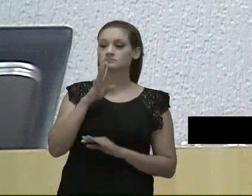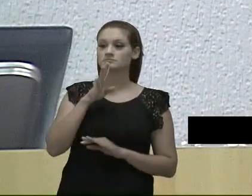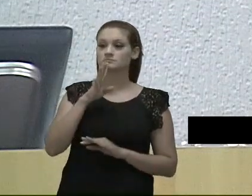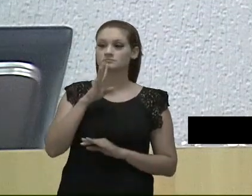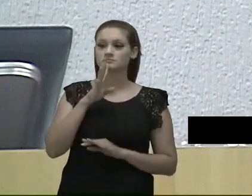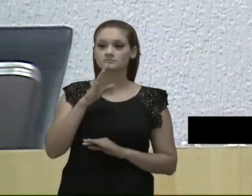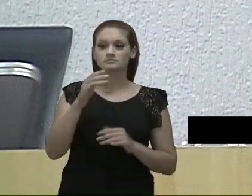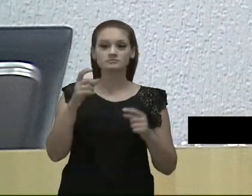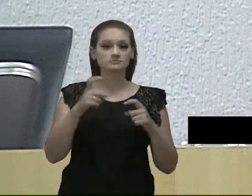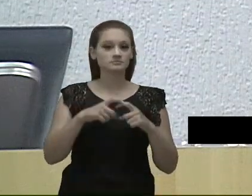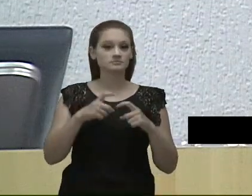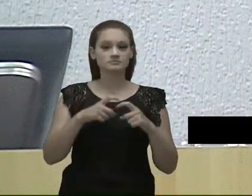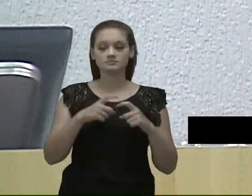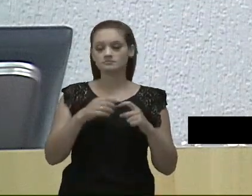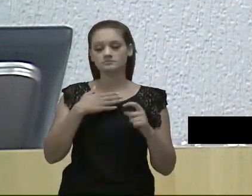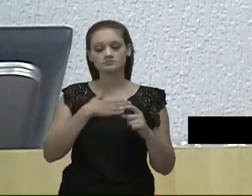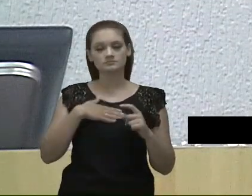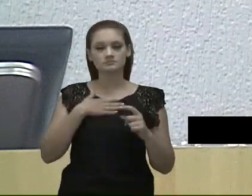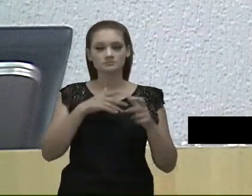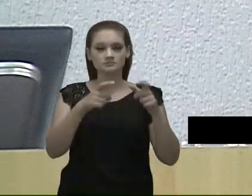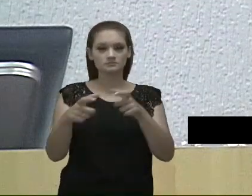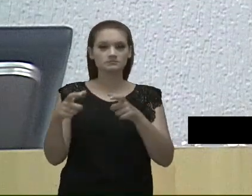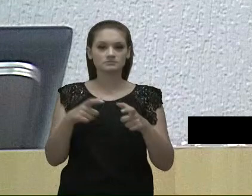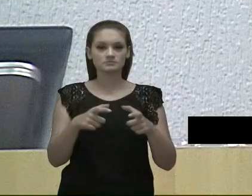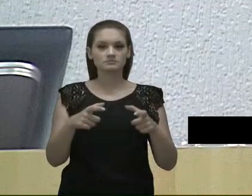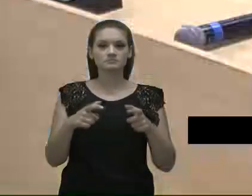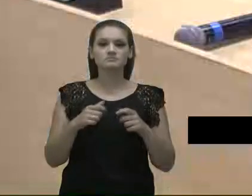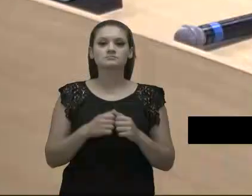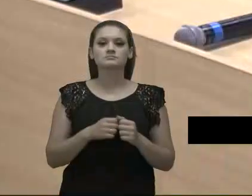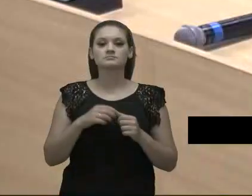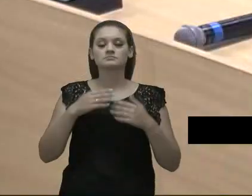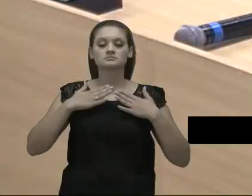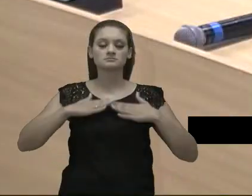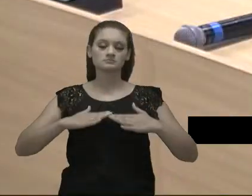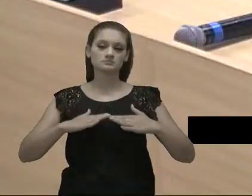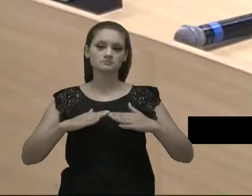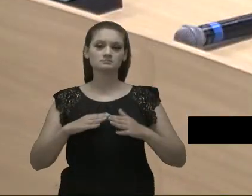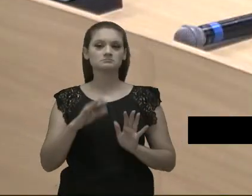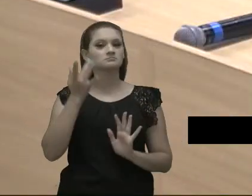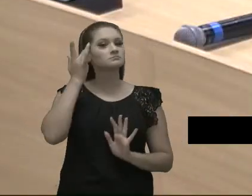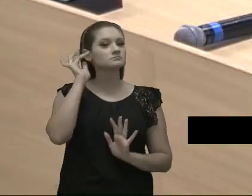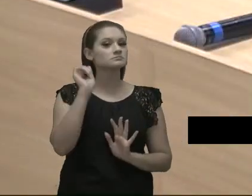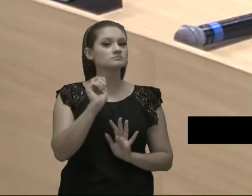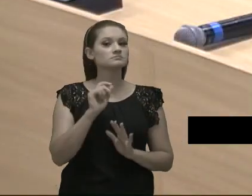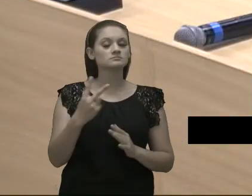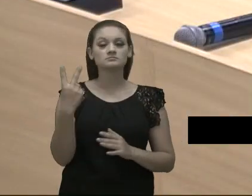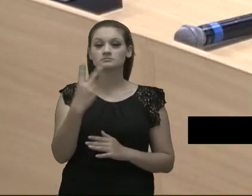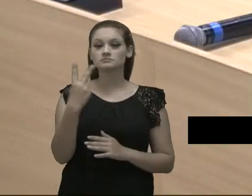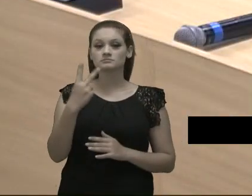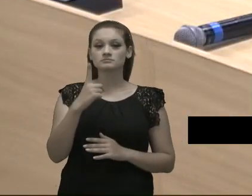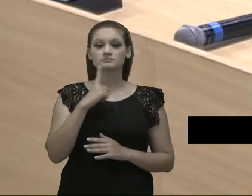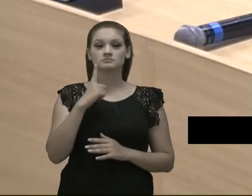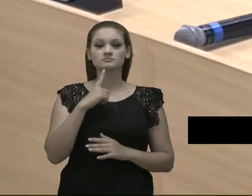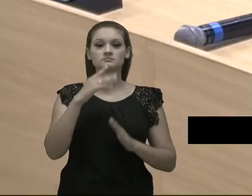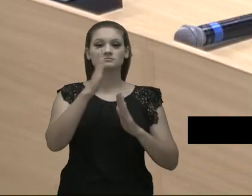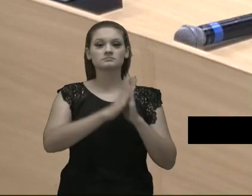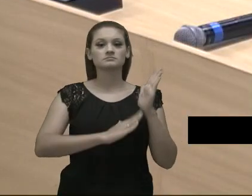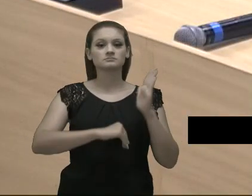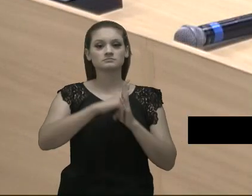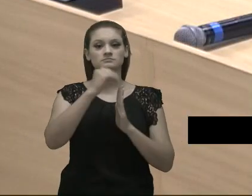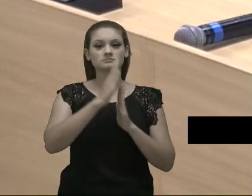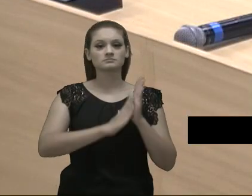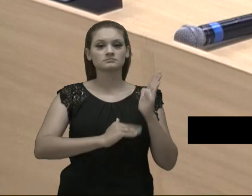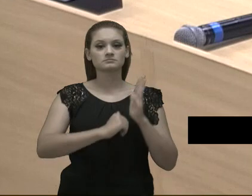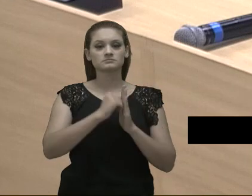médicos não estão satisfeitos com seus locais de descanso? Desconheço de qual unidade. As duas unidades eu pintei. São